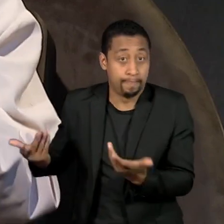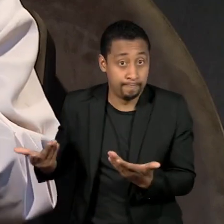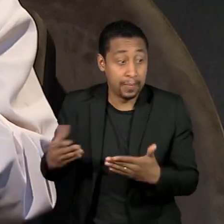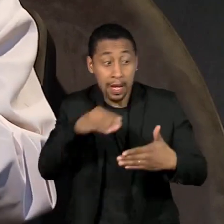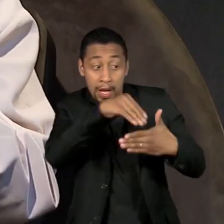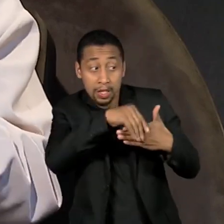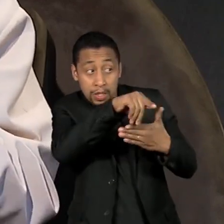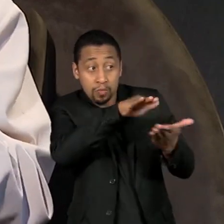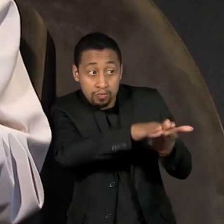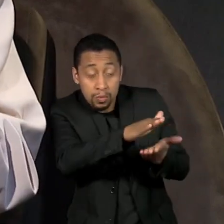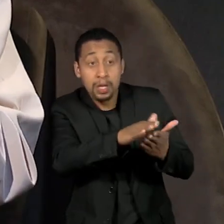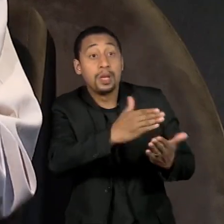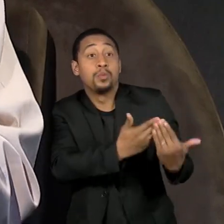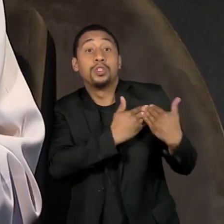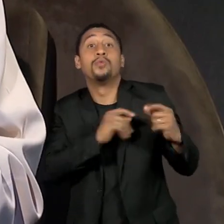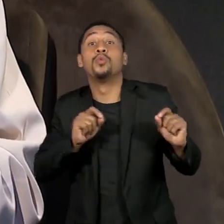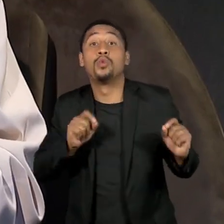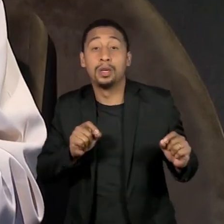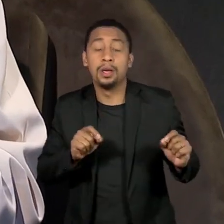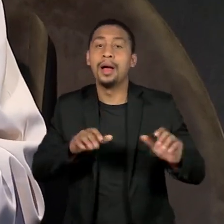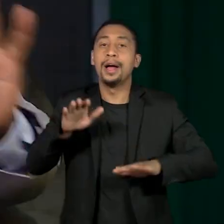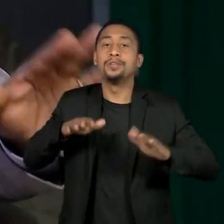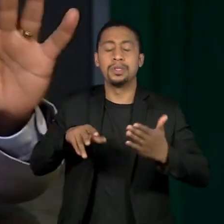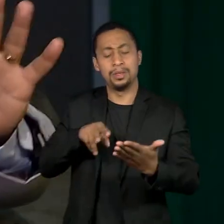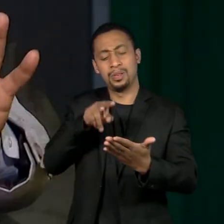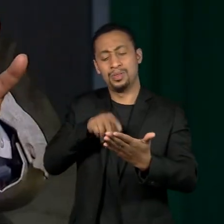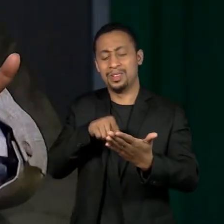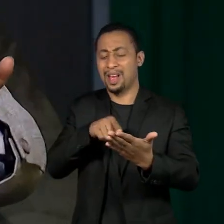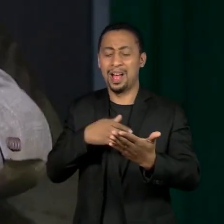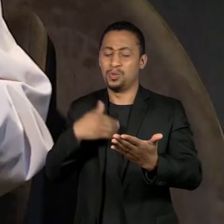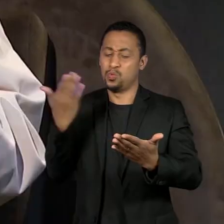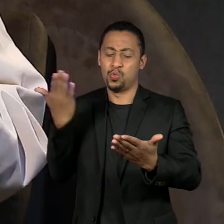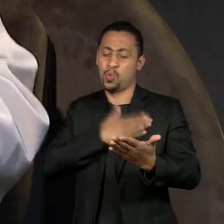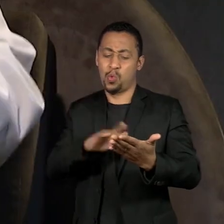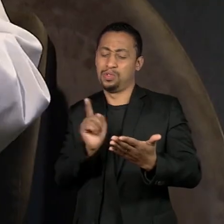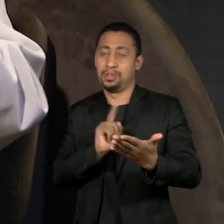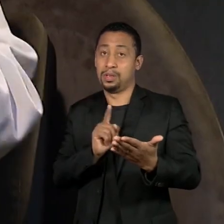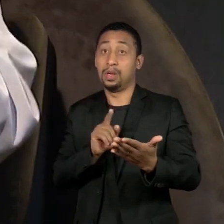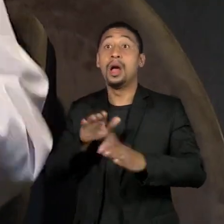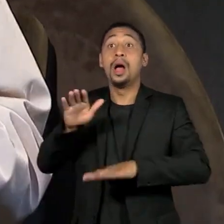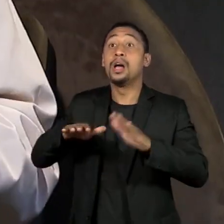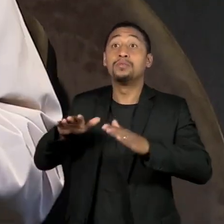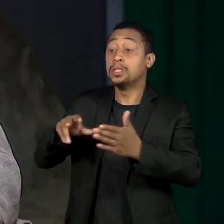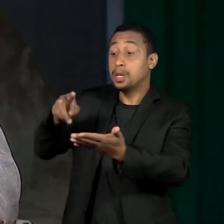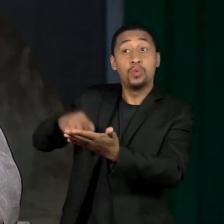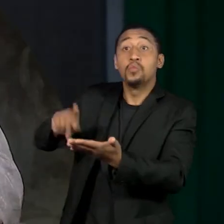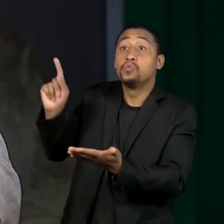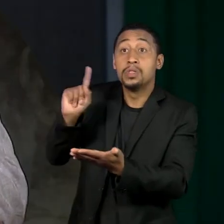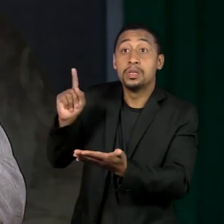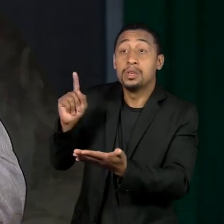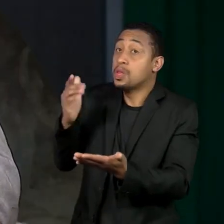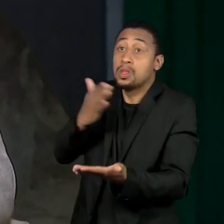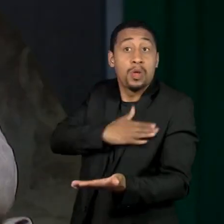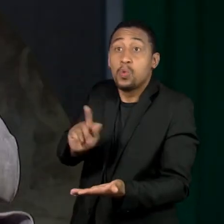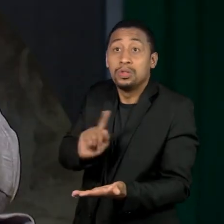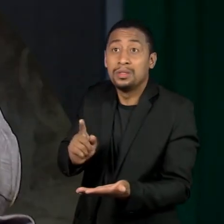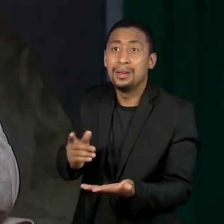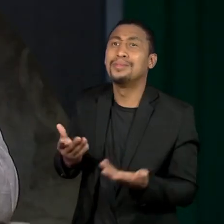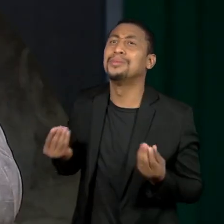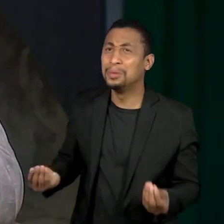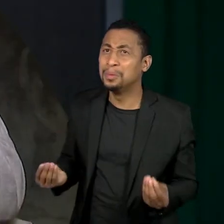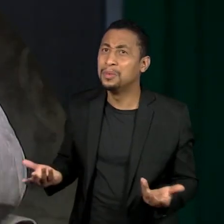não li e não gostei. Não li, não vi e não gostei. Não li e não gostei. Então, olha,